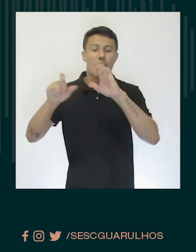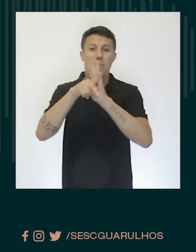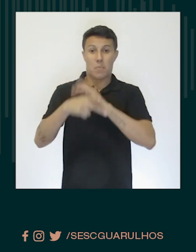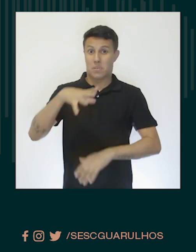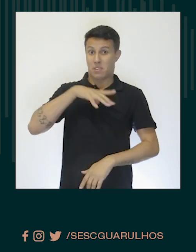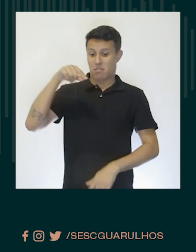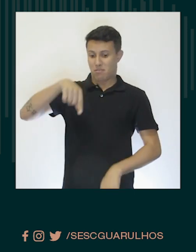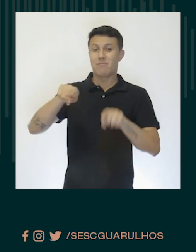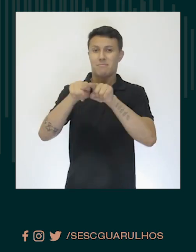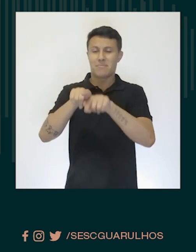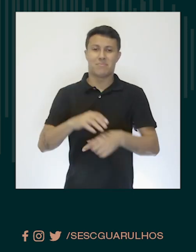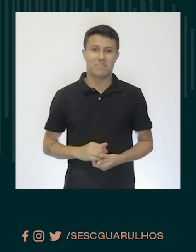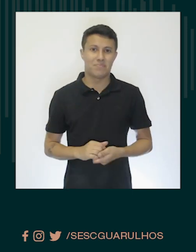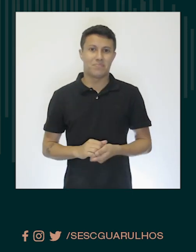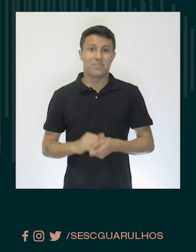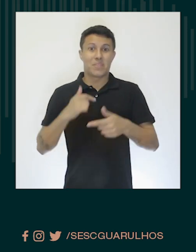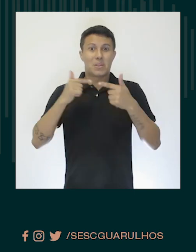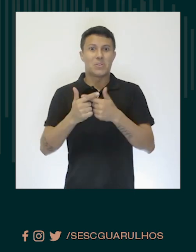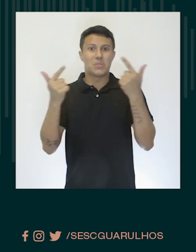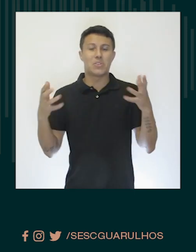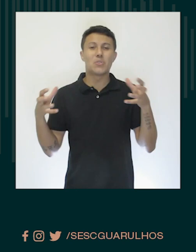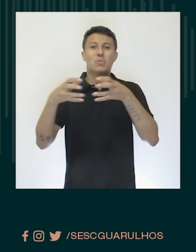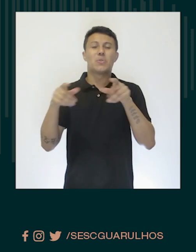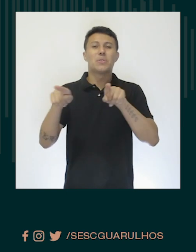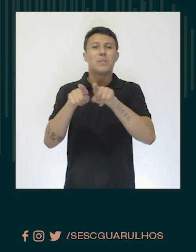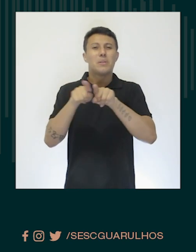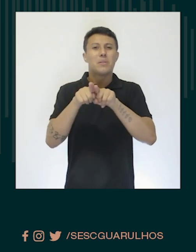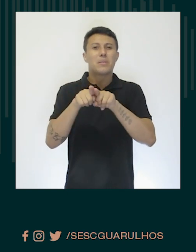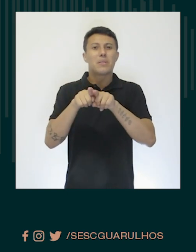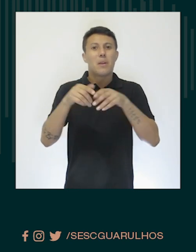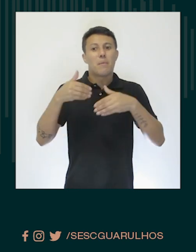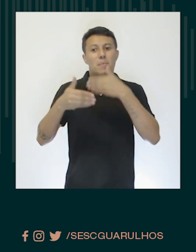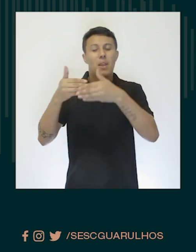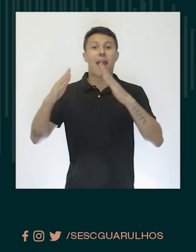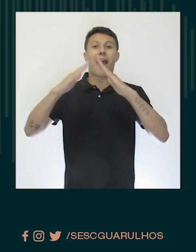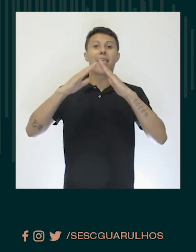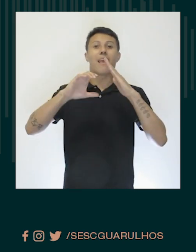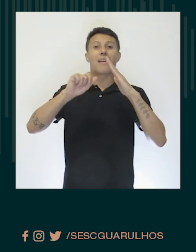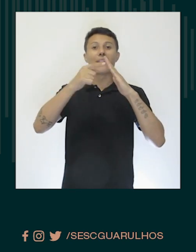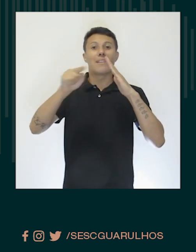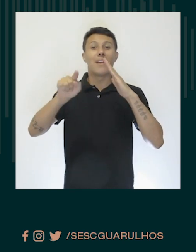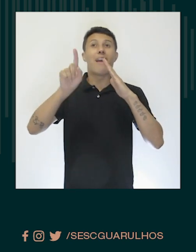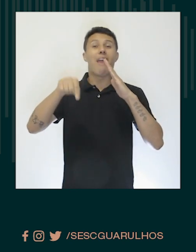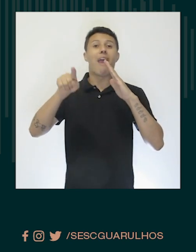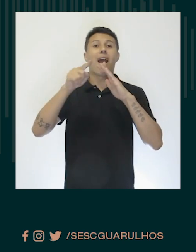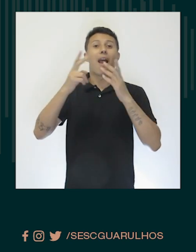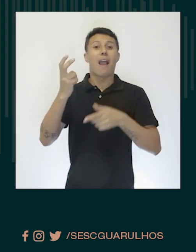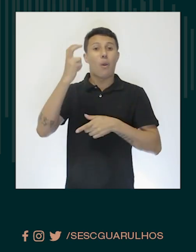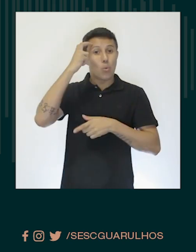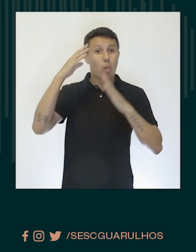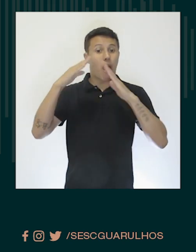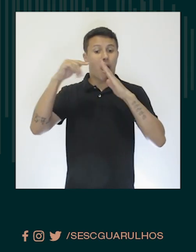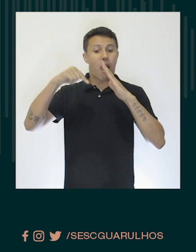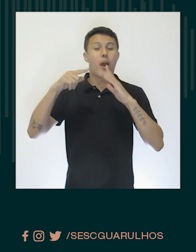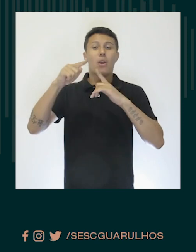aqui da cidade também. E tive a sorte de fazer parte durante toda a existência da Casa Clã, que foi uma casa